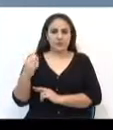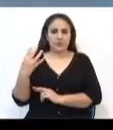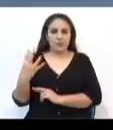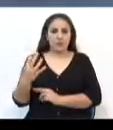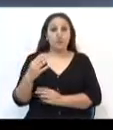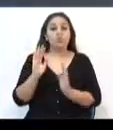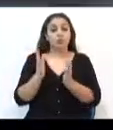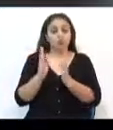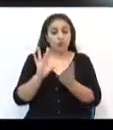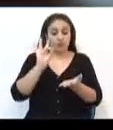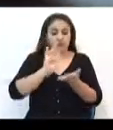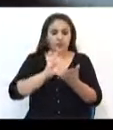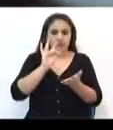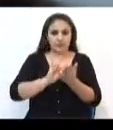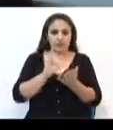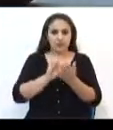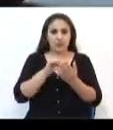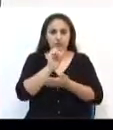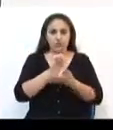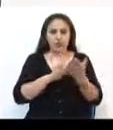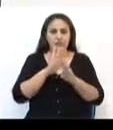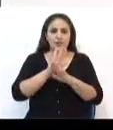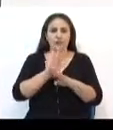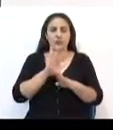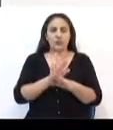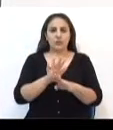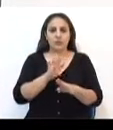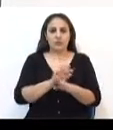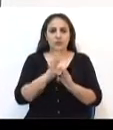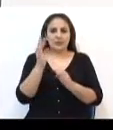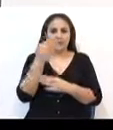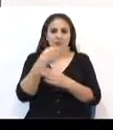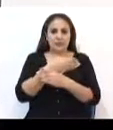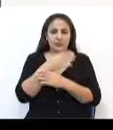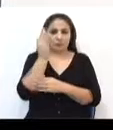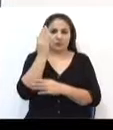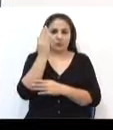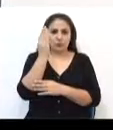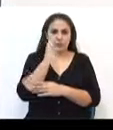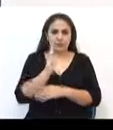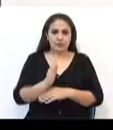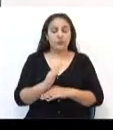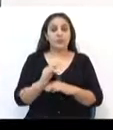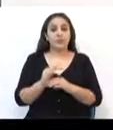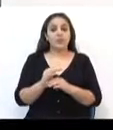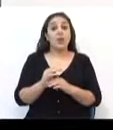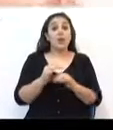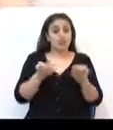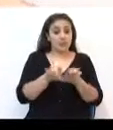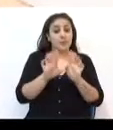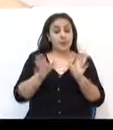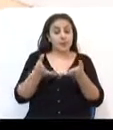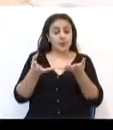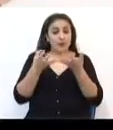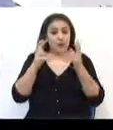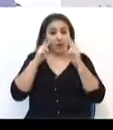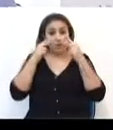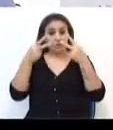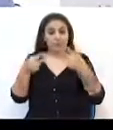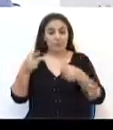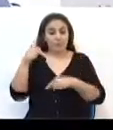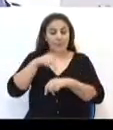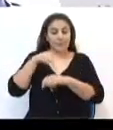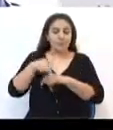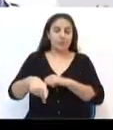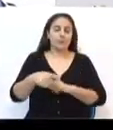condutor auxiliar de táxis no país. Agora, o vereador quer reconhecer a prática também em Passo Fundo. Nós